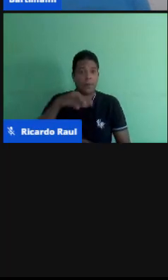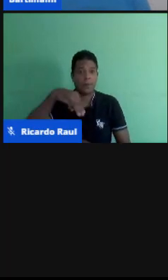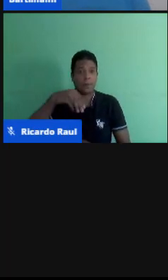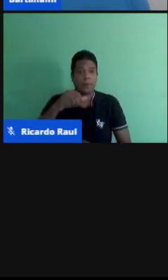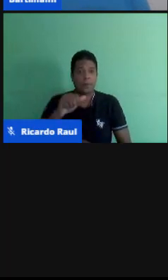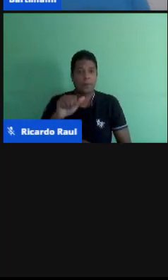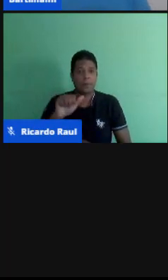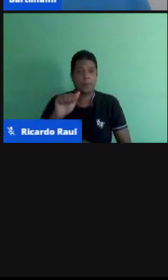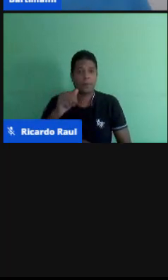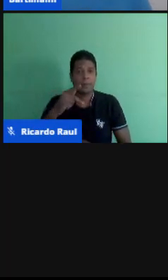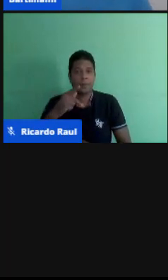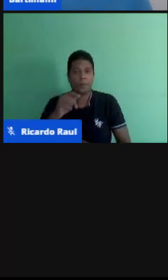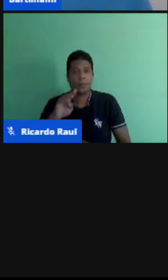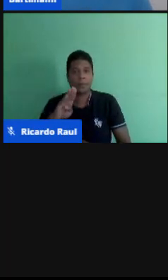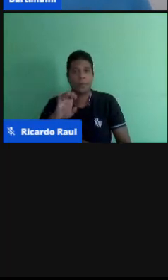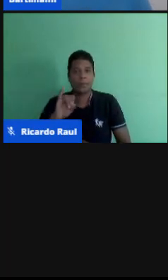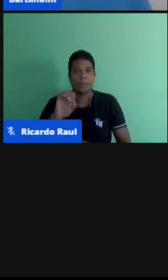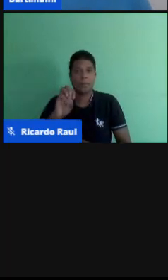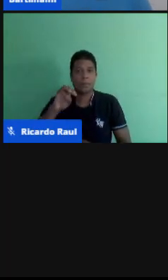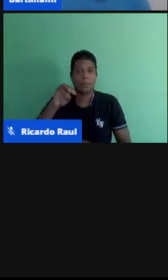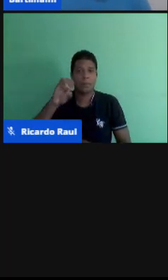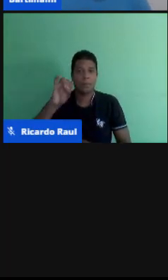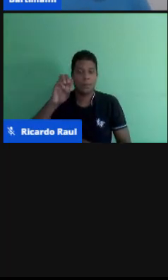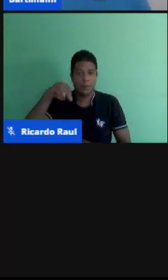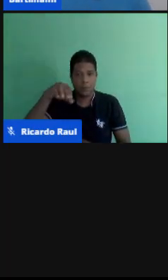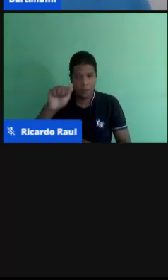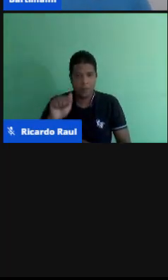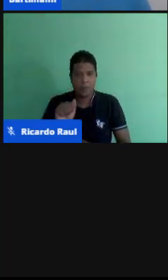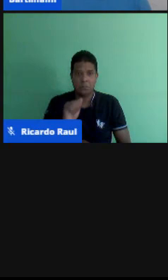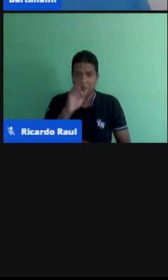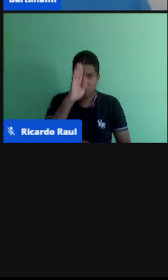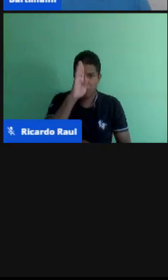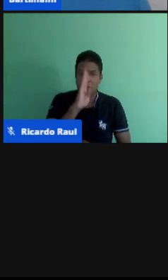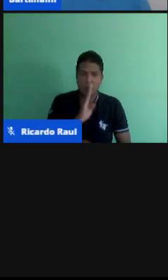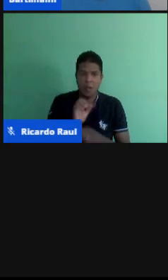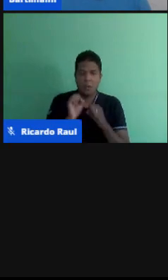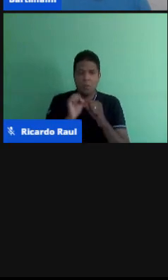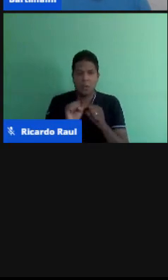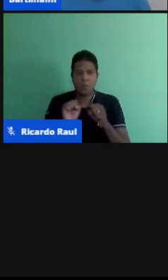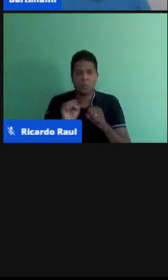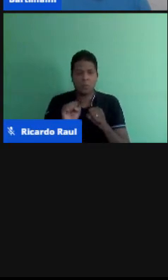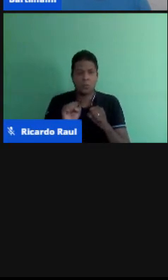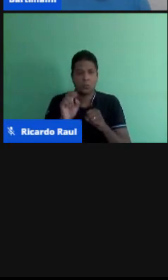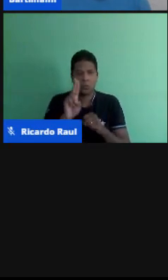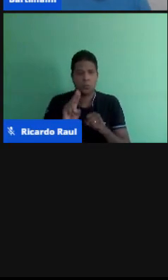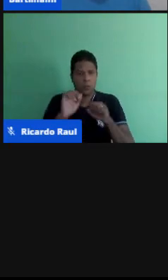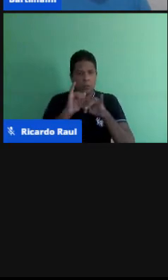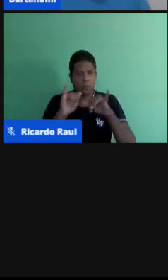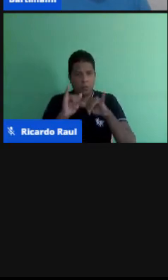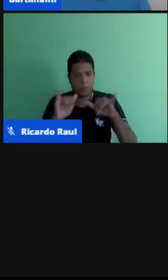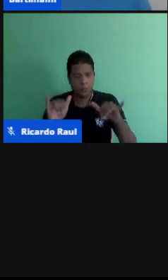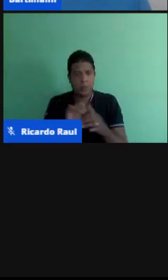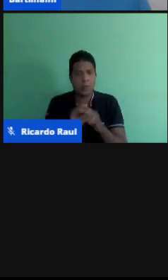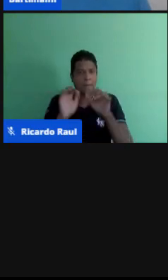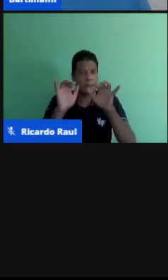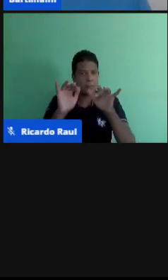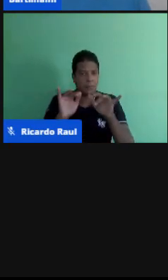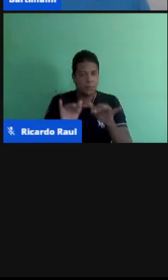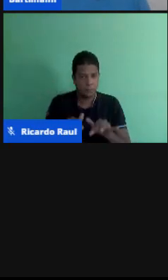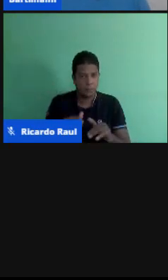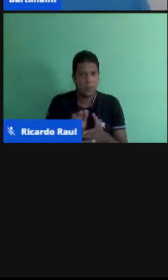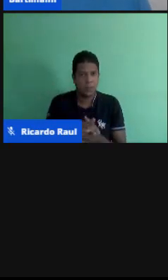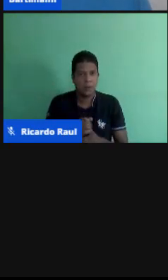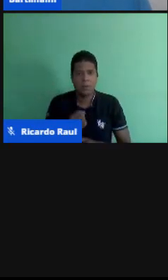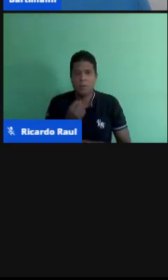projeto gratuito, então desde que você cite a fonte, você pode utilizar as informações sem problemas. Para fins didáticos, se torna